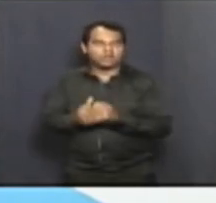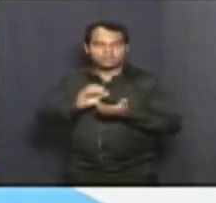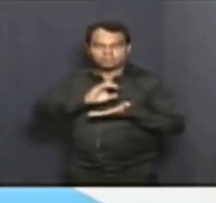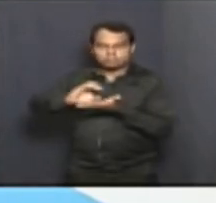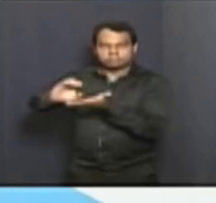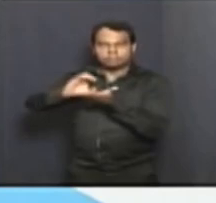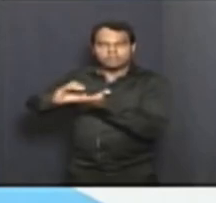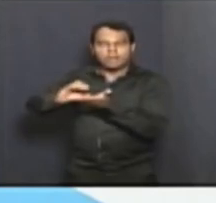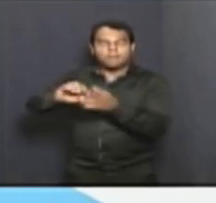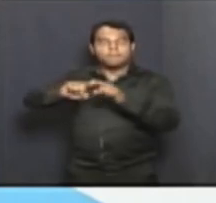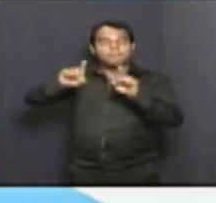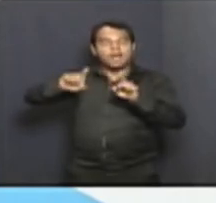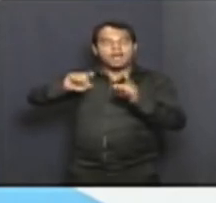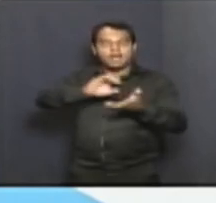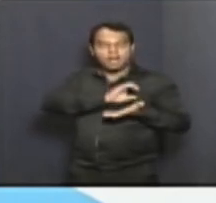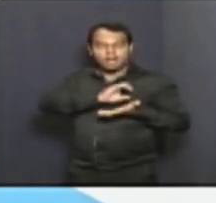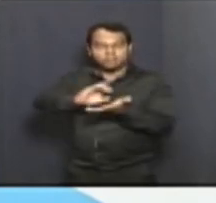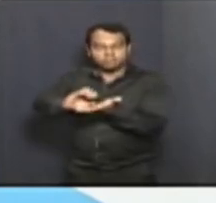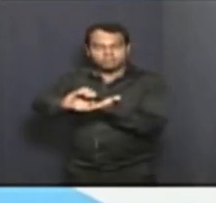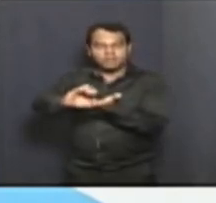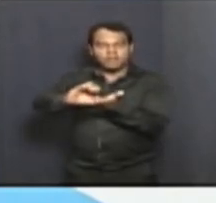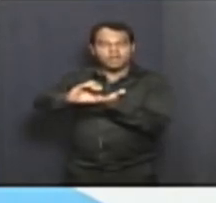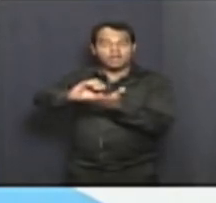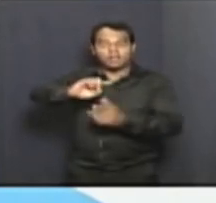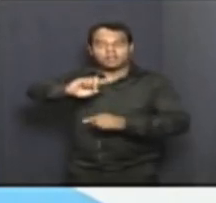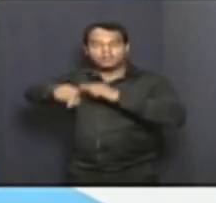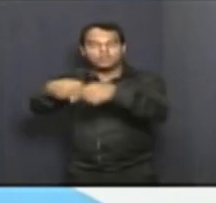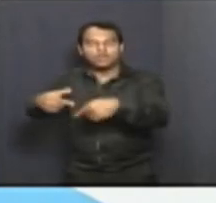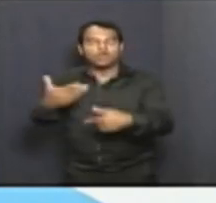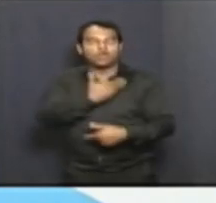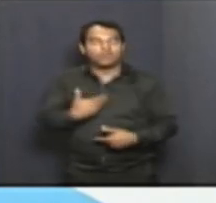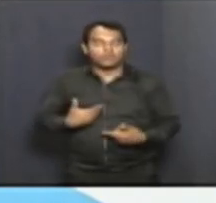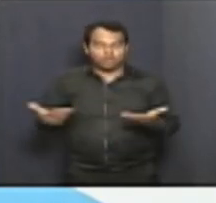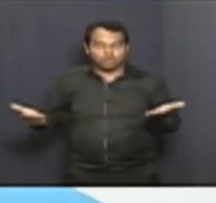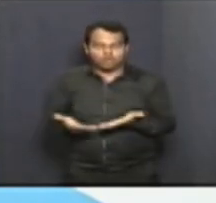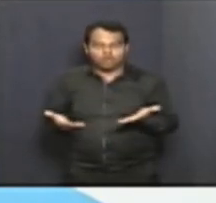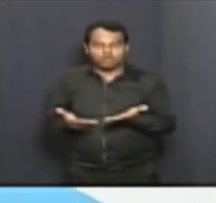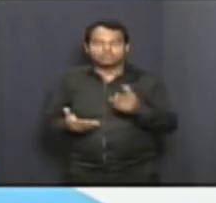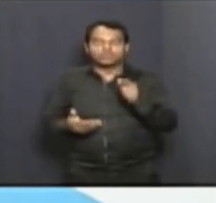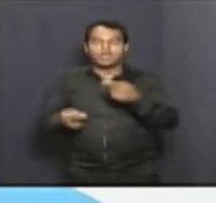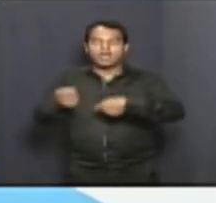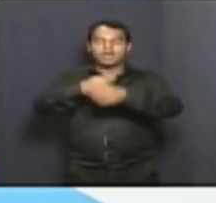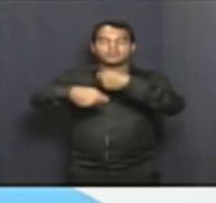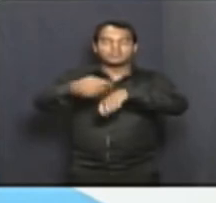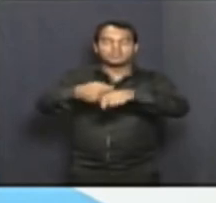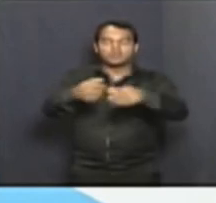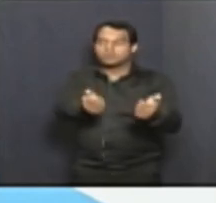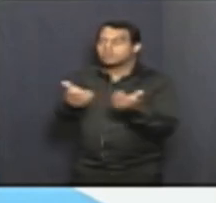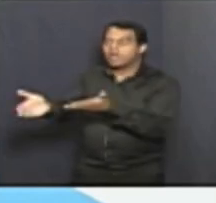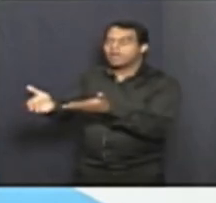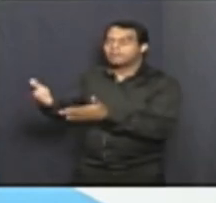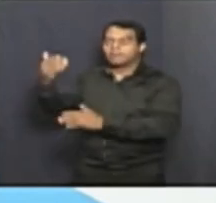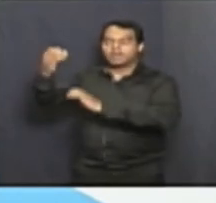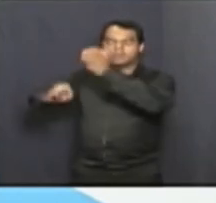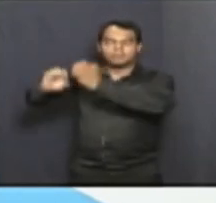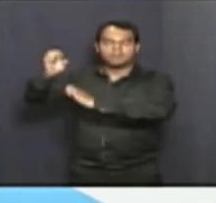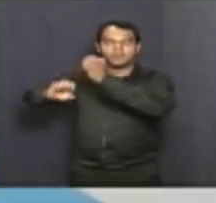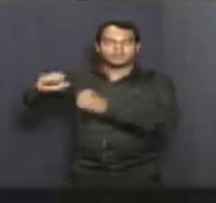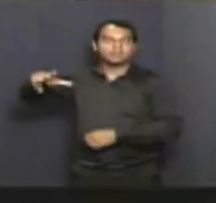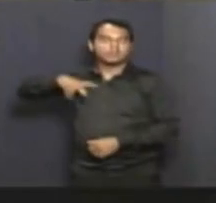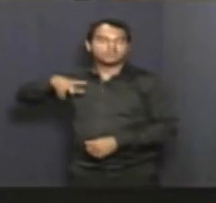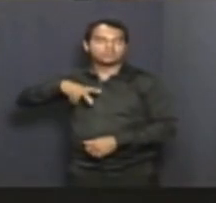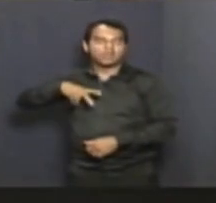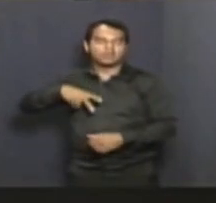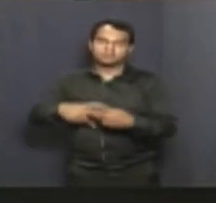dia seguinte ou mesmo tempo o governo atual e transferiu a administração para a iniciativa privada isso não pode